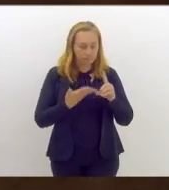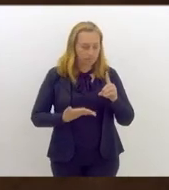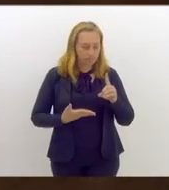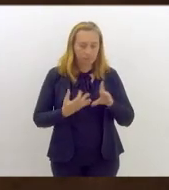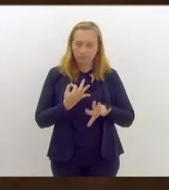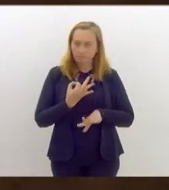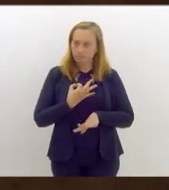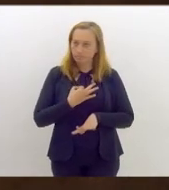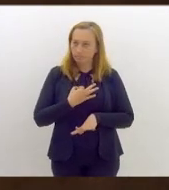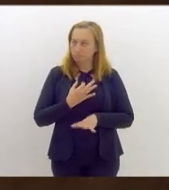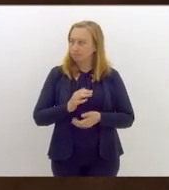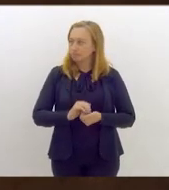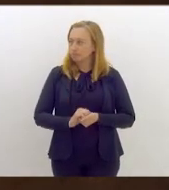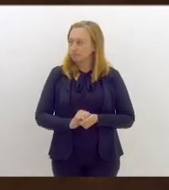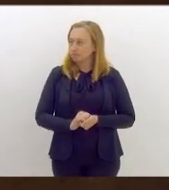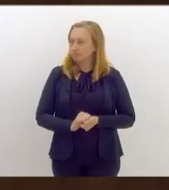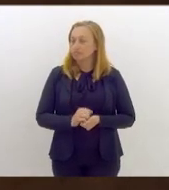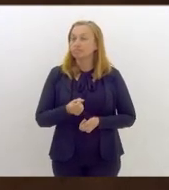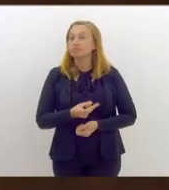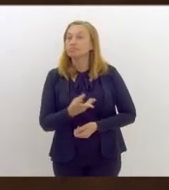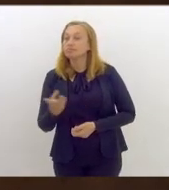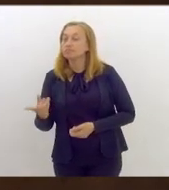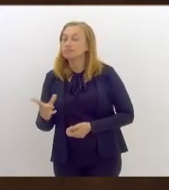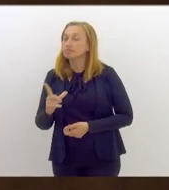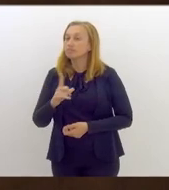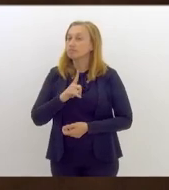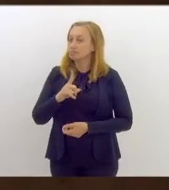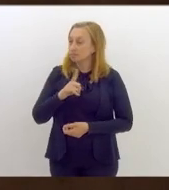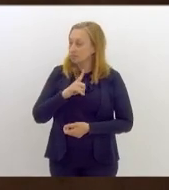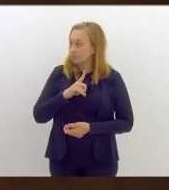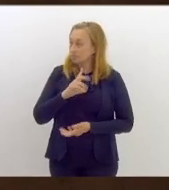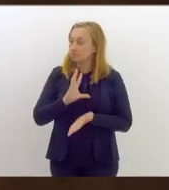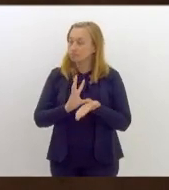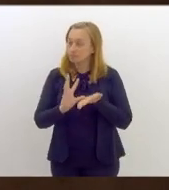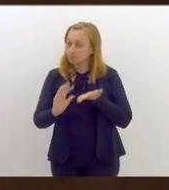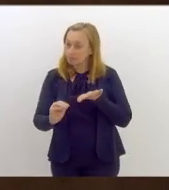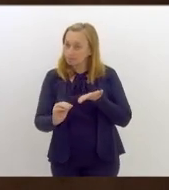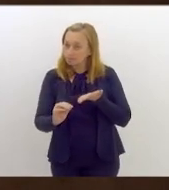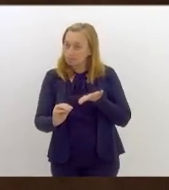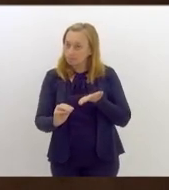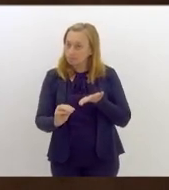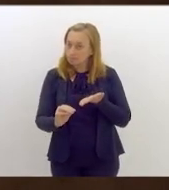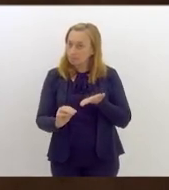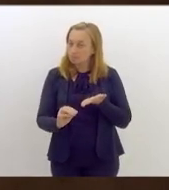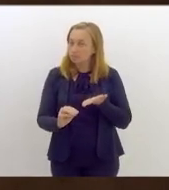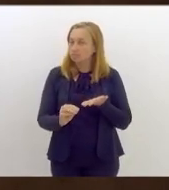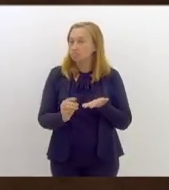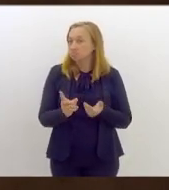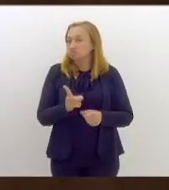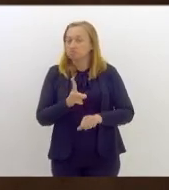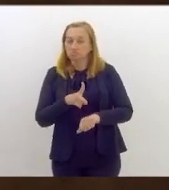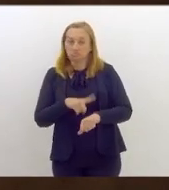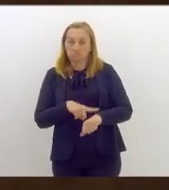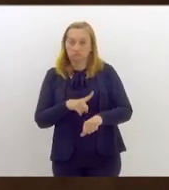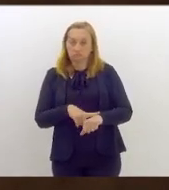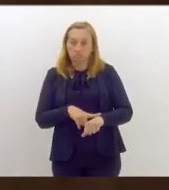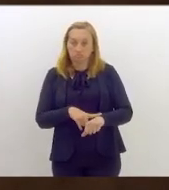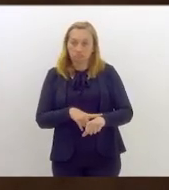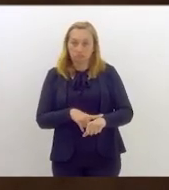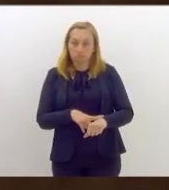medalha, visto a quantidade que tem vindo em pauta, sem haver tempo hábil de uma